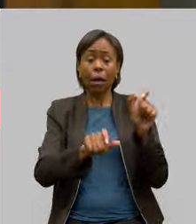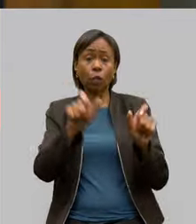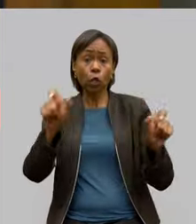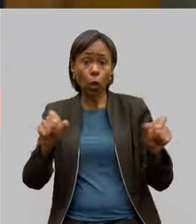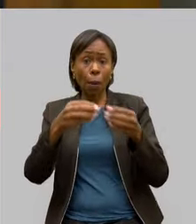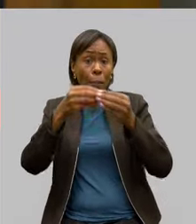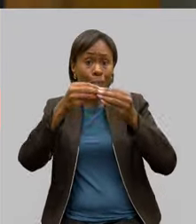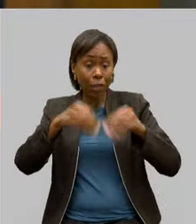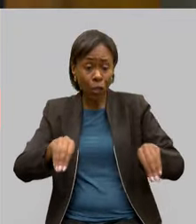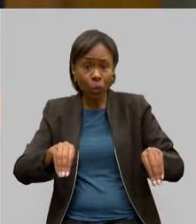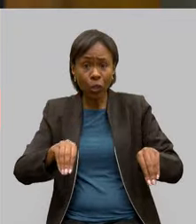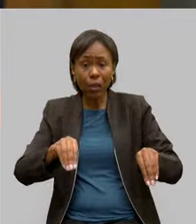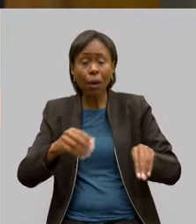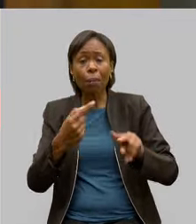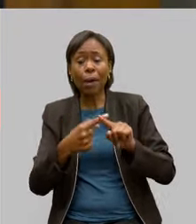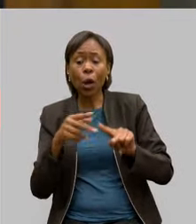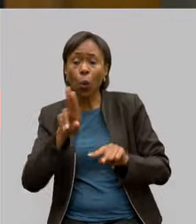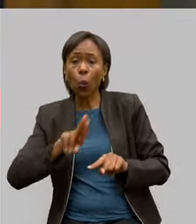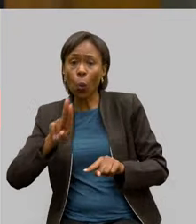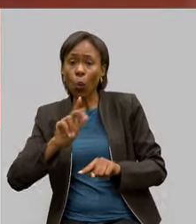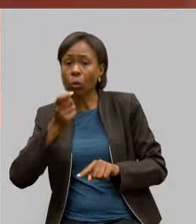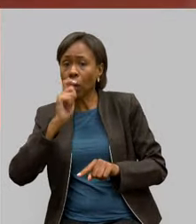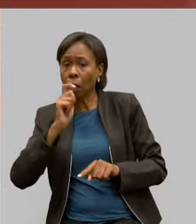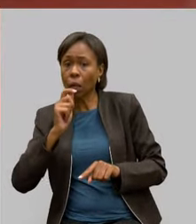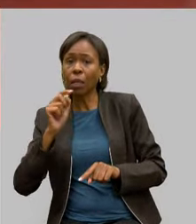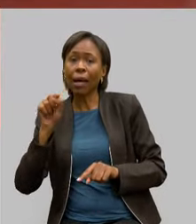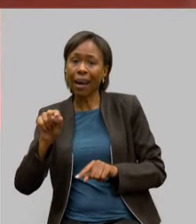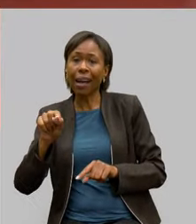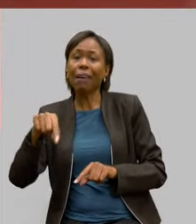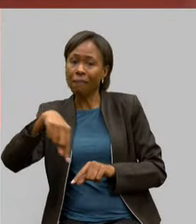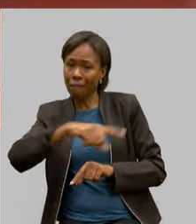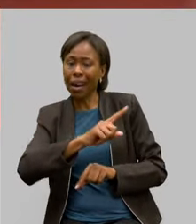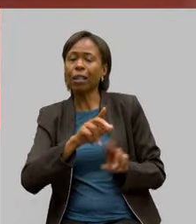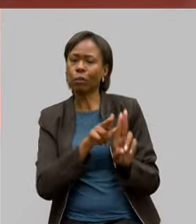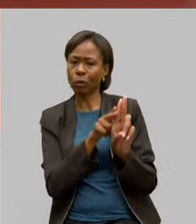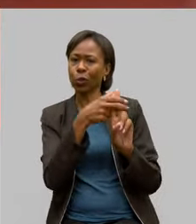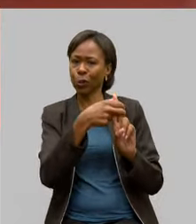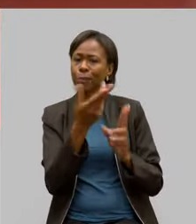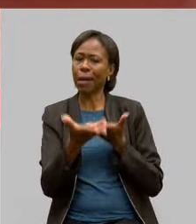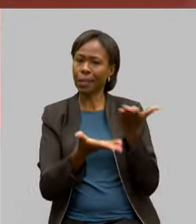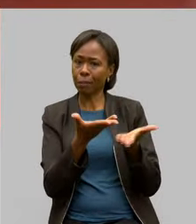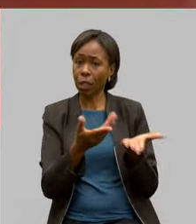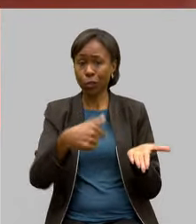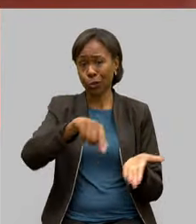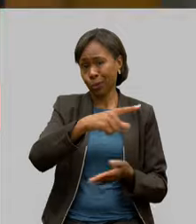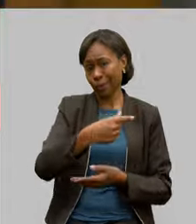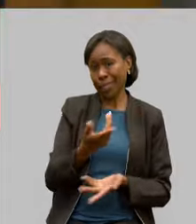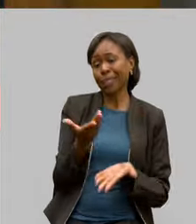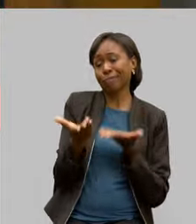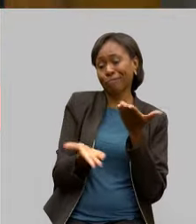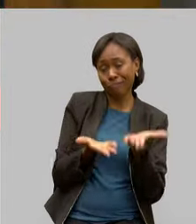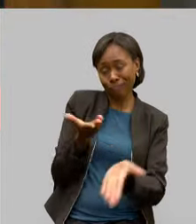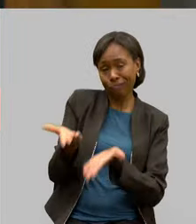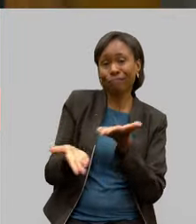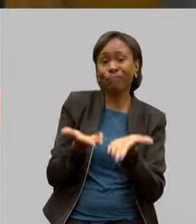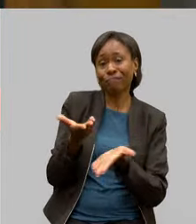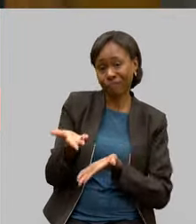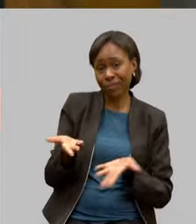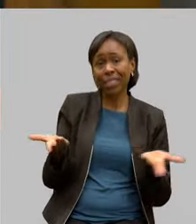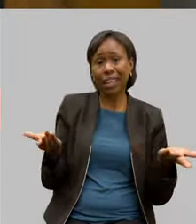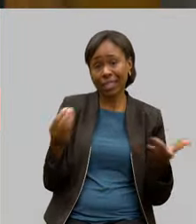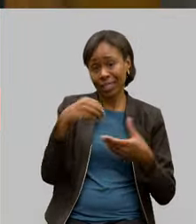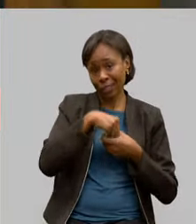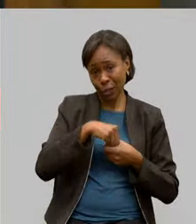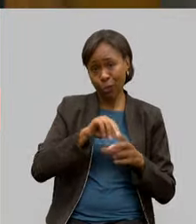inadequado elas caem no Sistema Único de Saúde e somos nós que vamos cuidar e tratar né nesse sistema